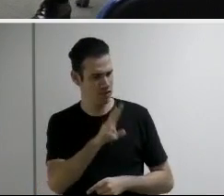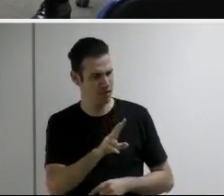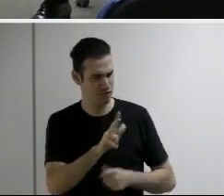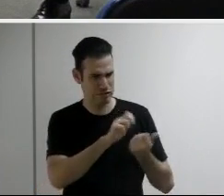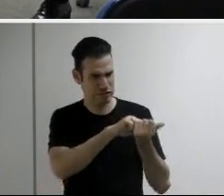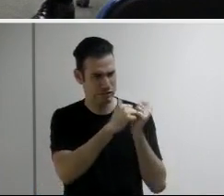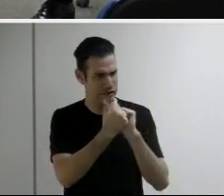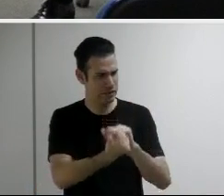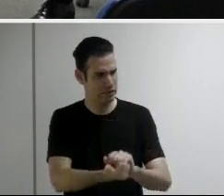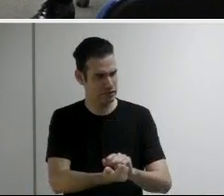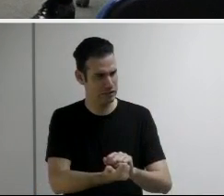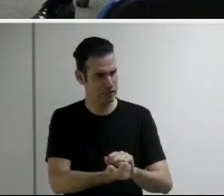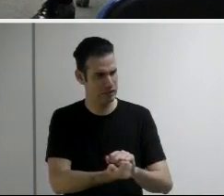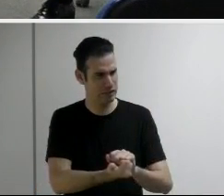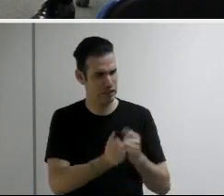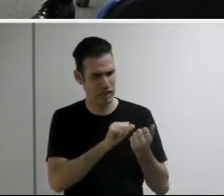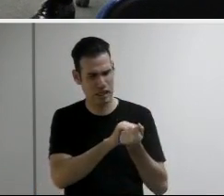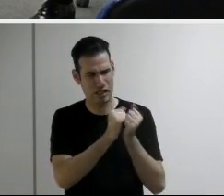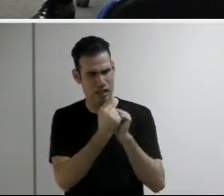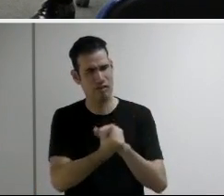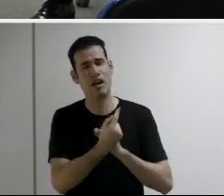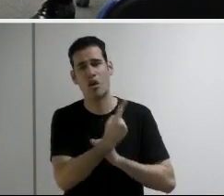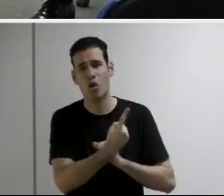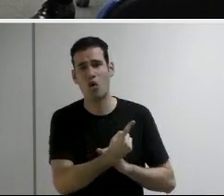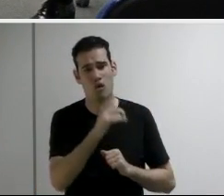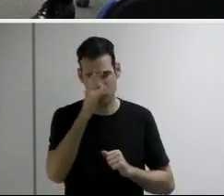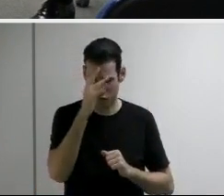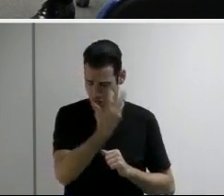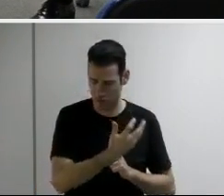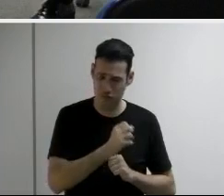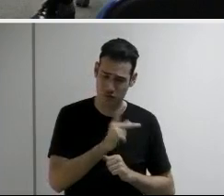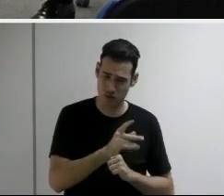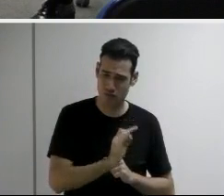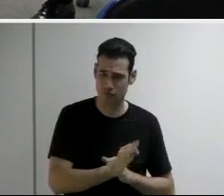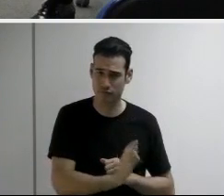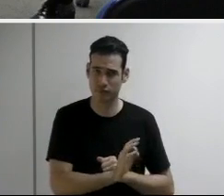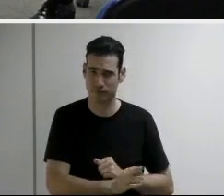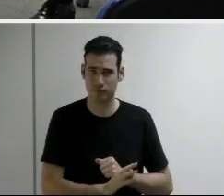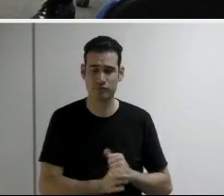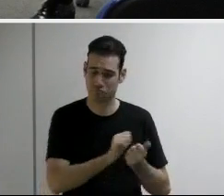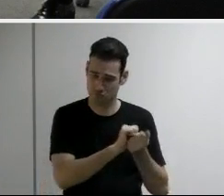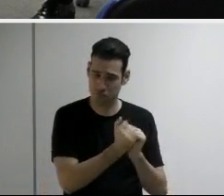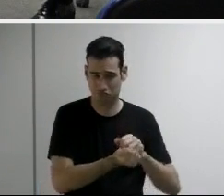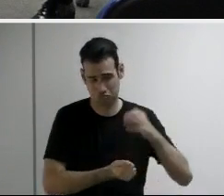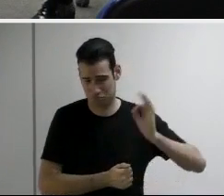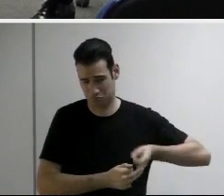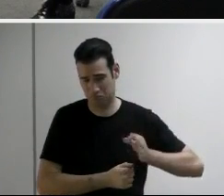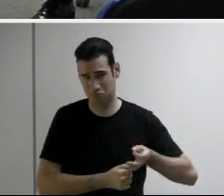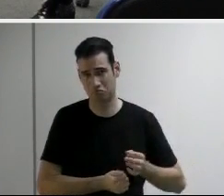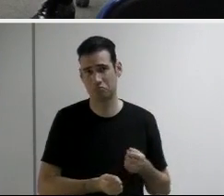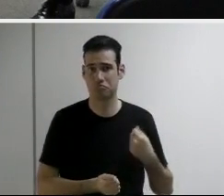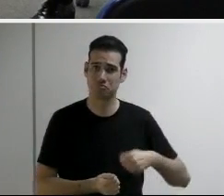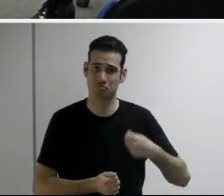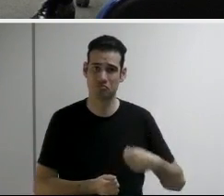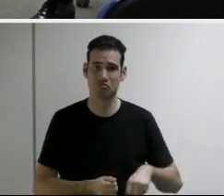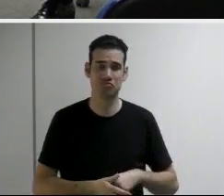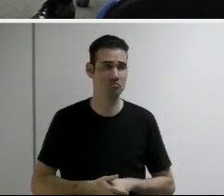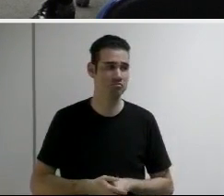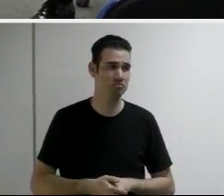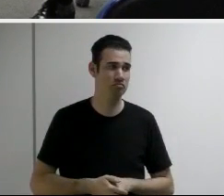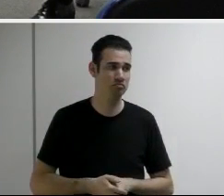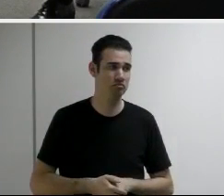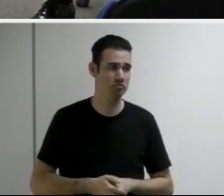como adequação é um dos meios que pode justificar isso aí, tem que ficar muito claro, a adequação tem uma certa aura, muitas vezes fala da adequação, mas